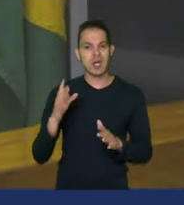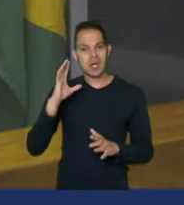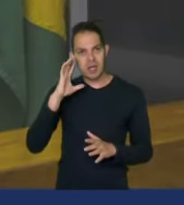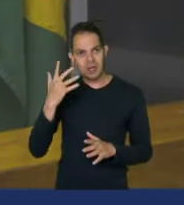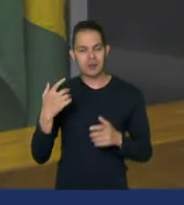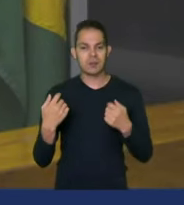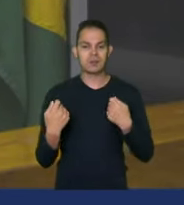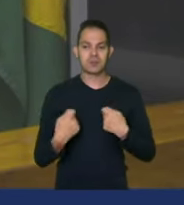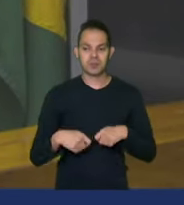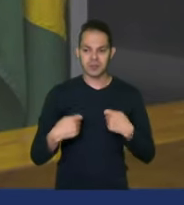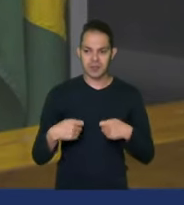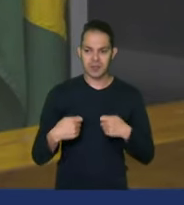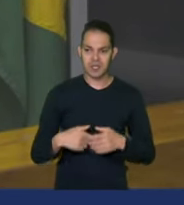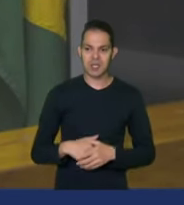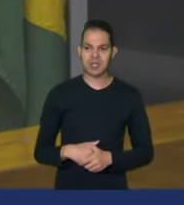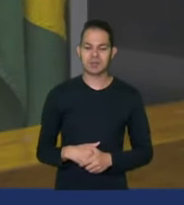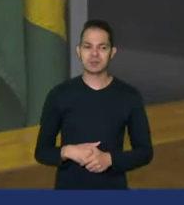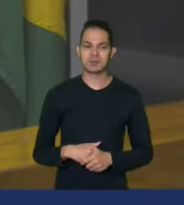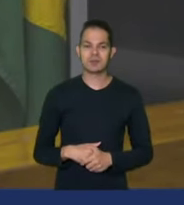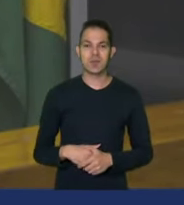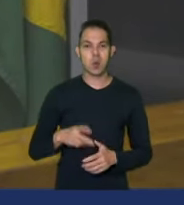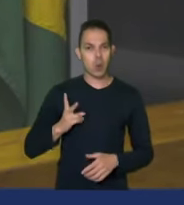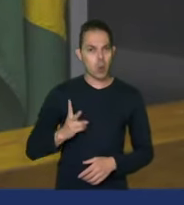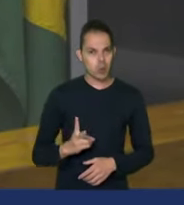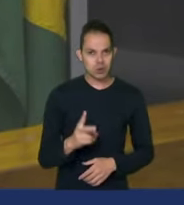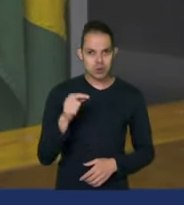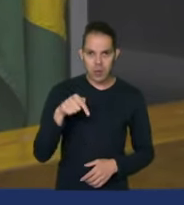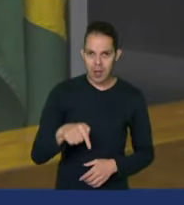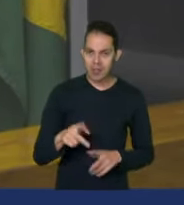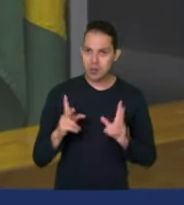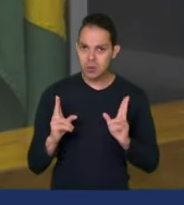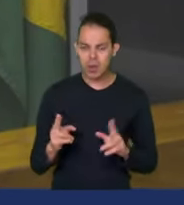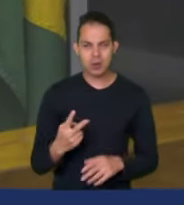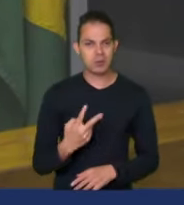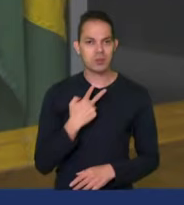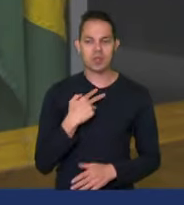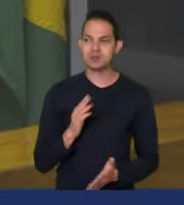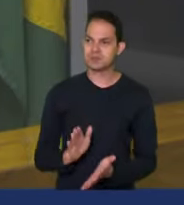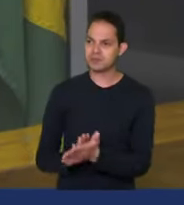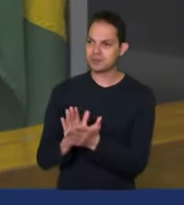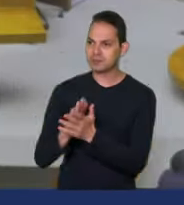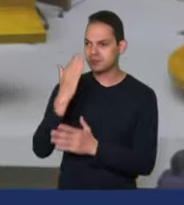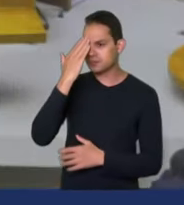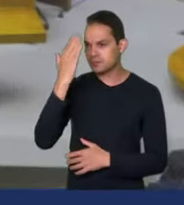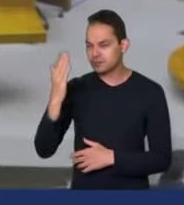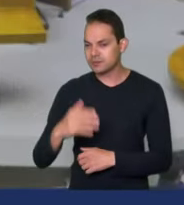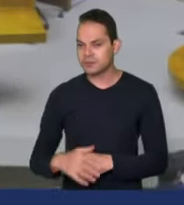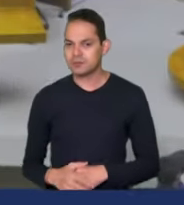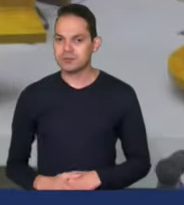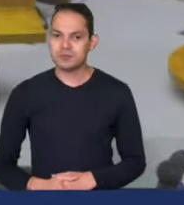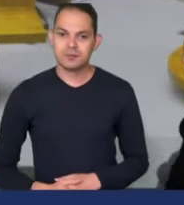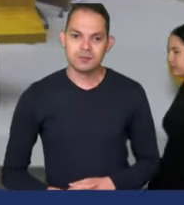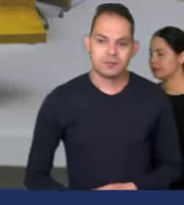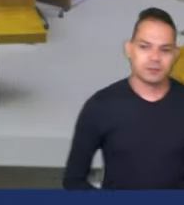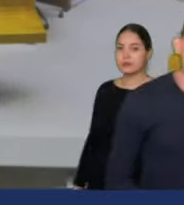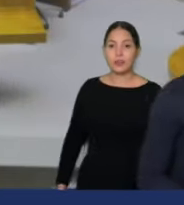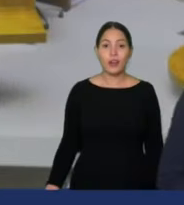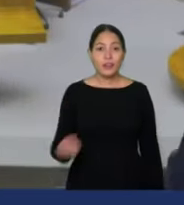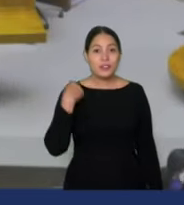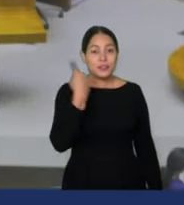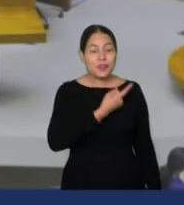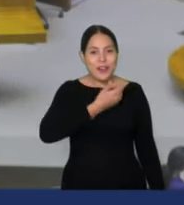porque ficar como está, nós não podemos. Muito obrigada, senhor presidente, parabéns pela audiência pública. Nós é que agradecemos pela